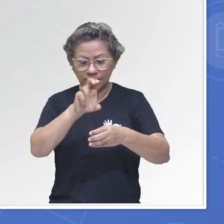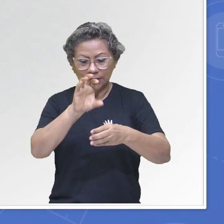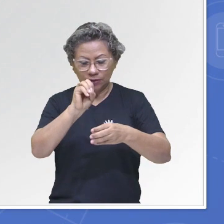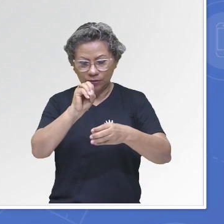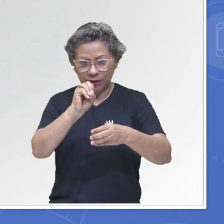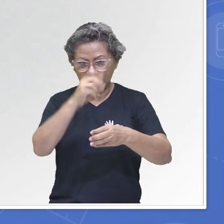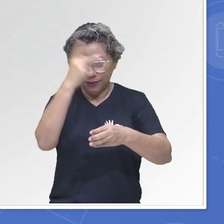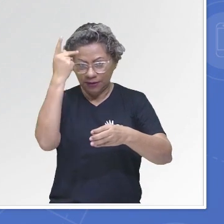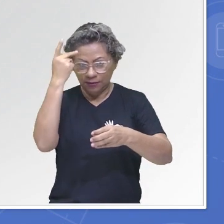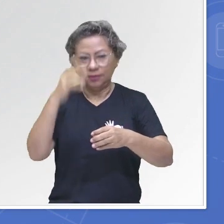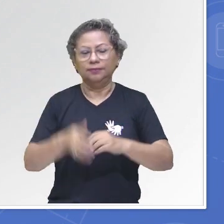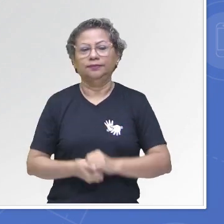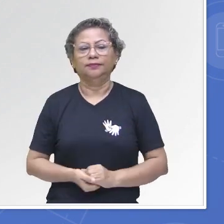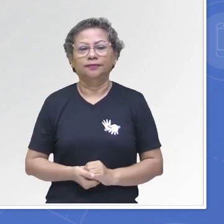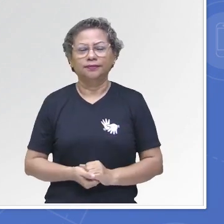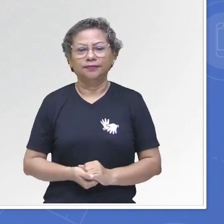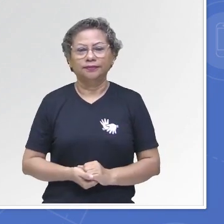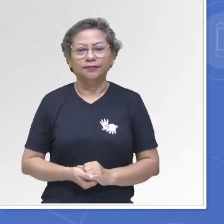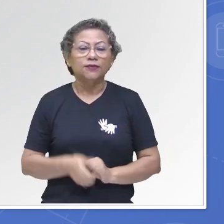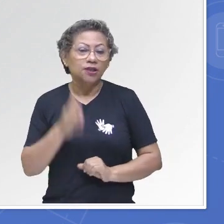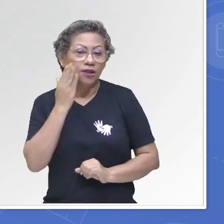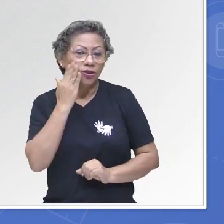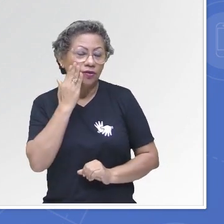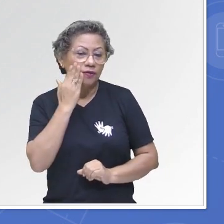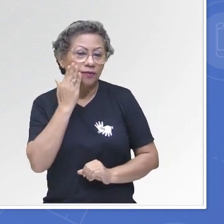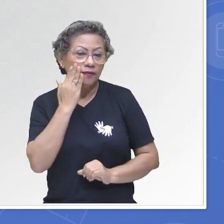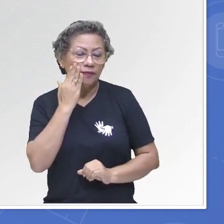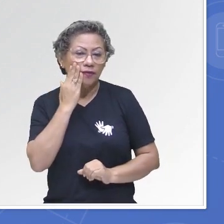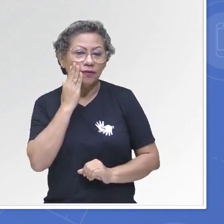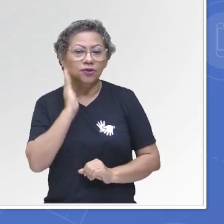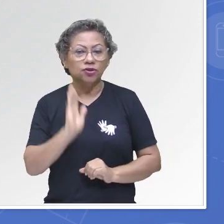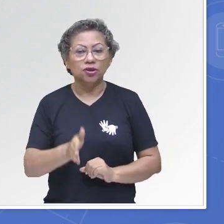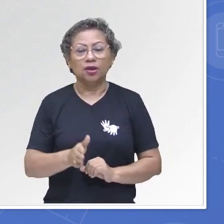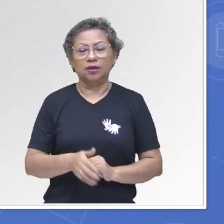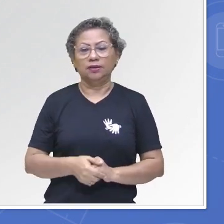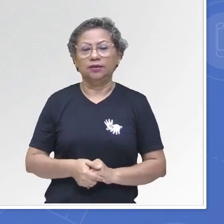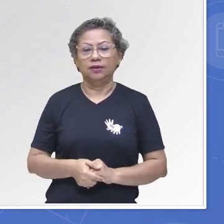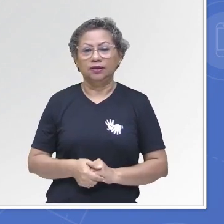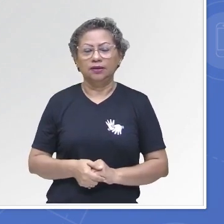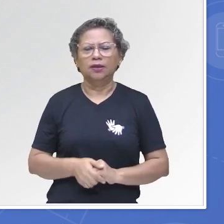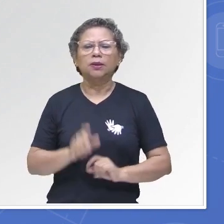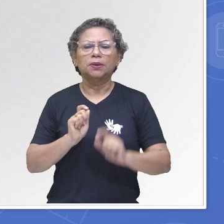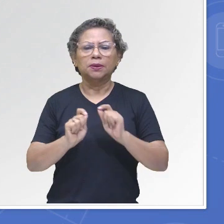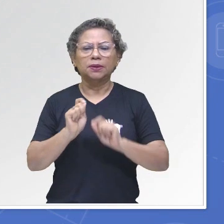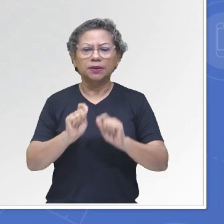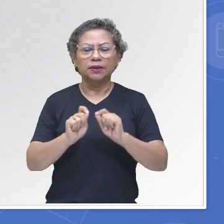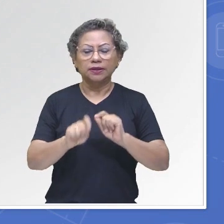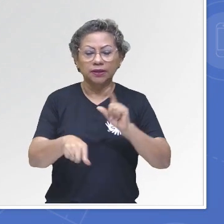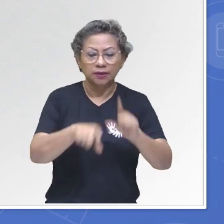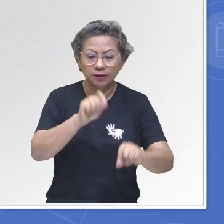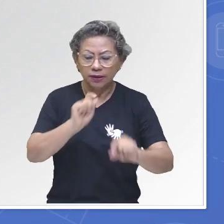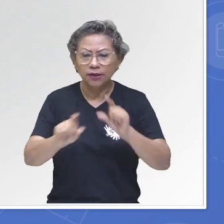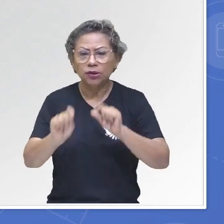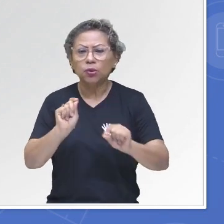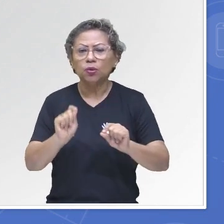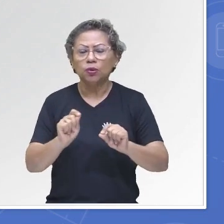funcionários. A gente vai ver daqui a pouco que existem critérios para a gente